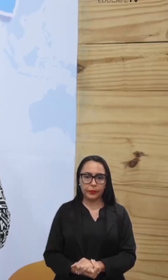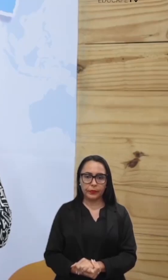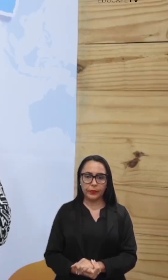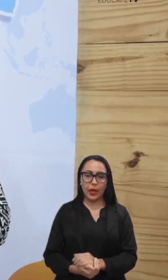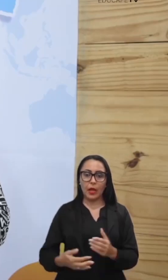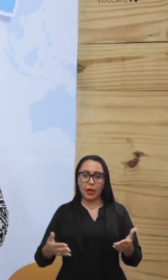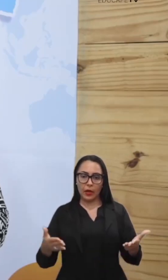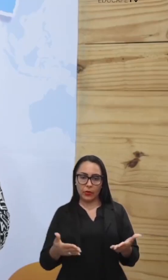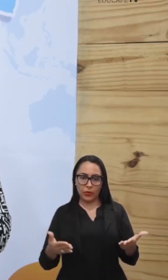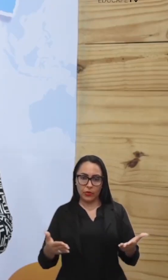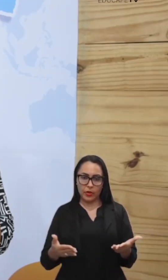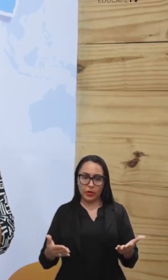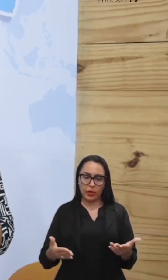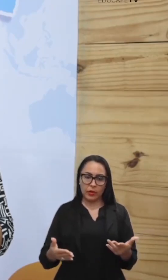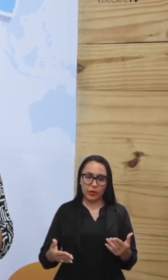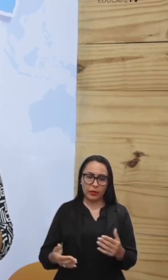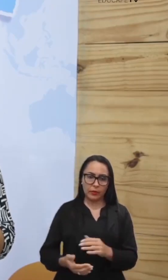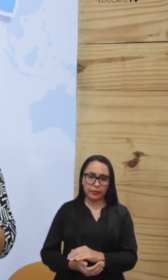Agora,